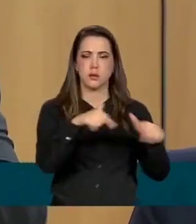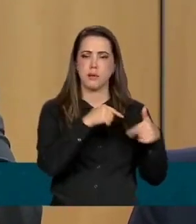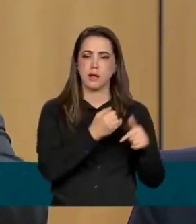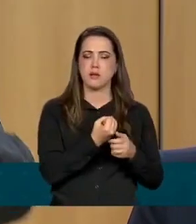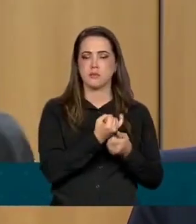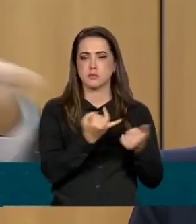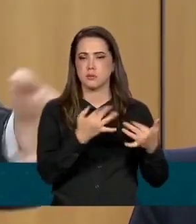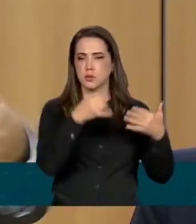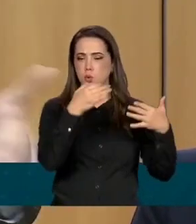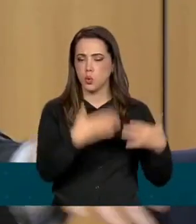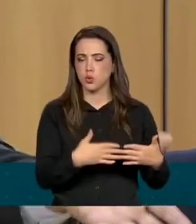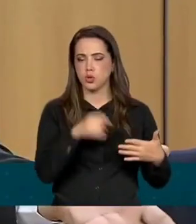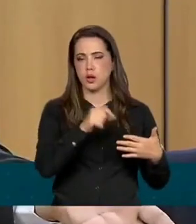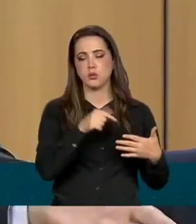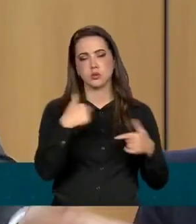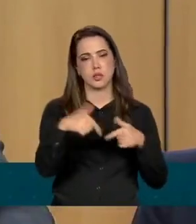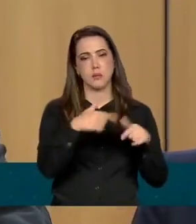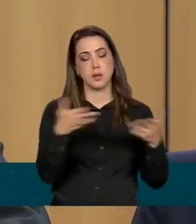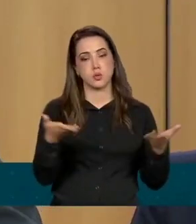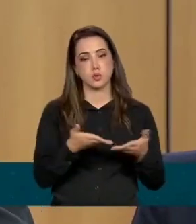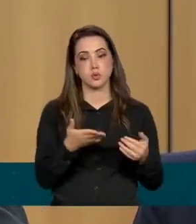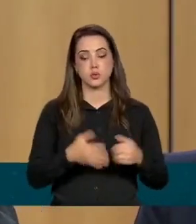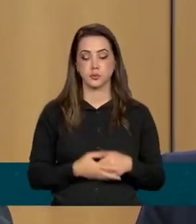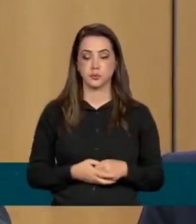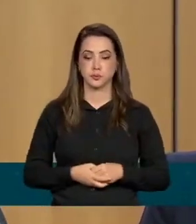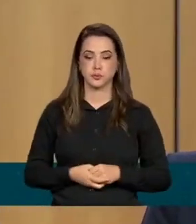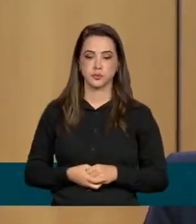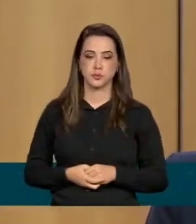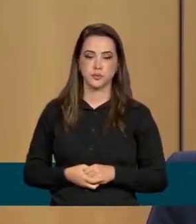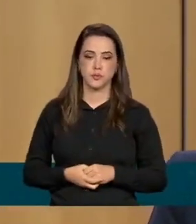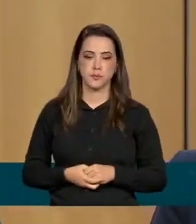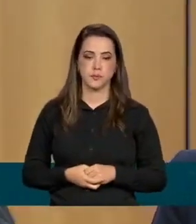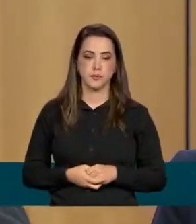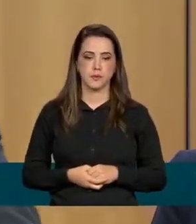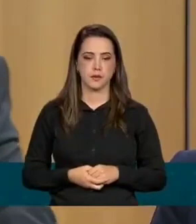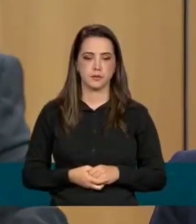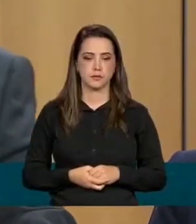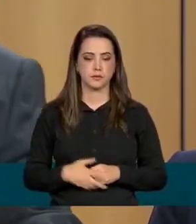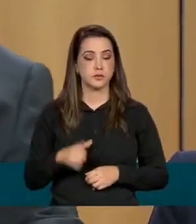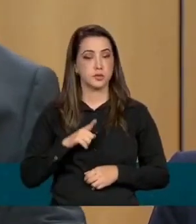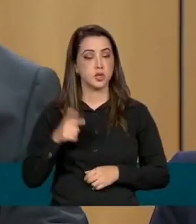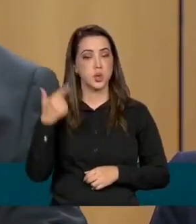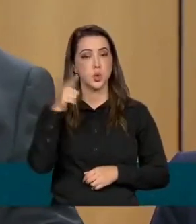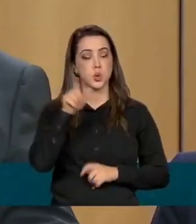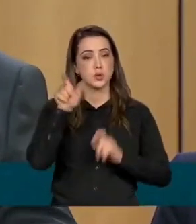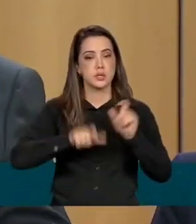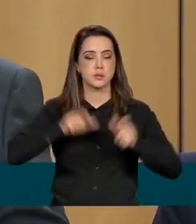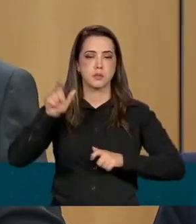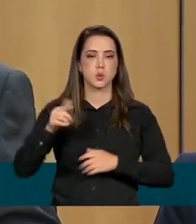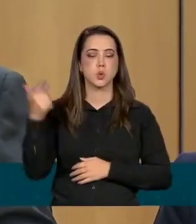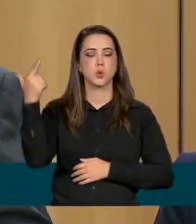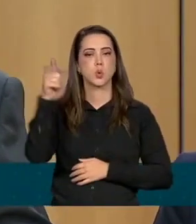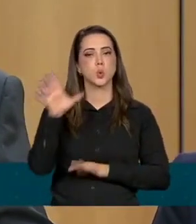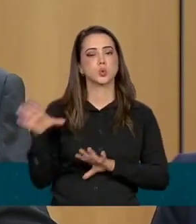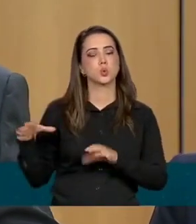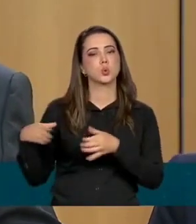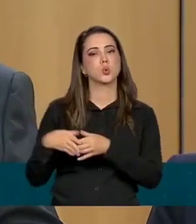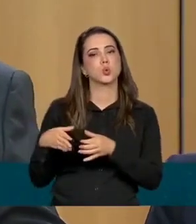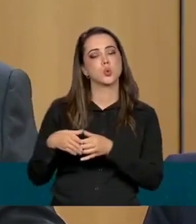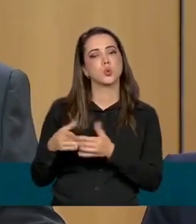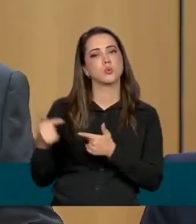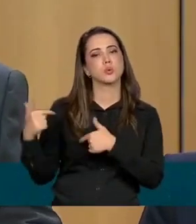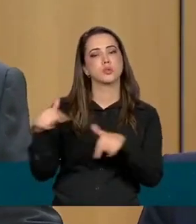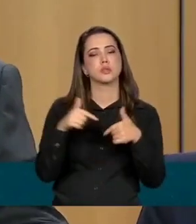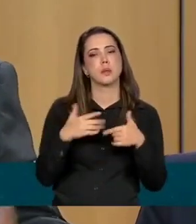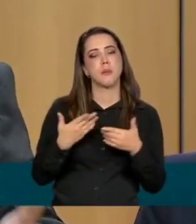como exemplifiquei aqui com uma operação de hoje. Há mais alguém, ou mais um conjunto, mais